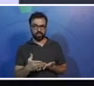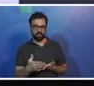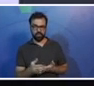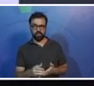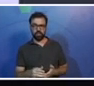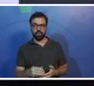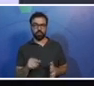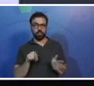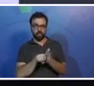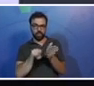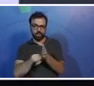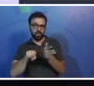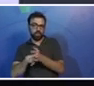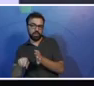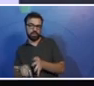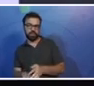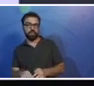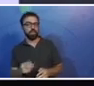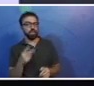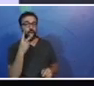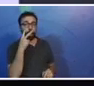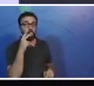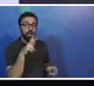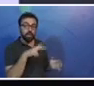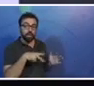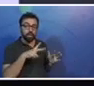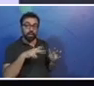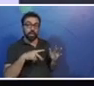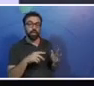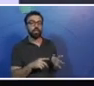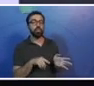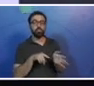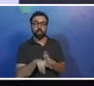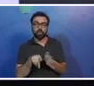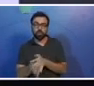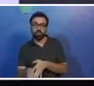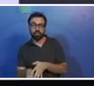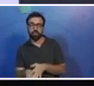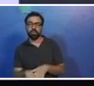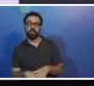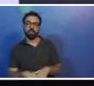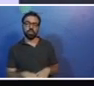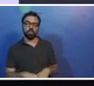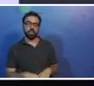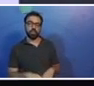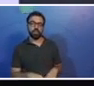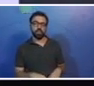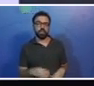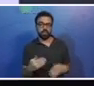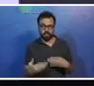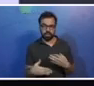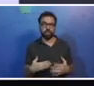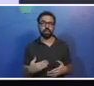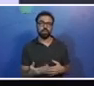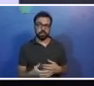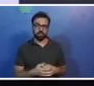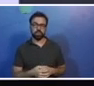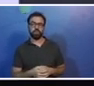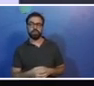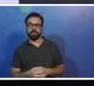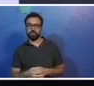Quiz ortográfico. Vamos fazer uma leitura cuidadosa de cada questão. Após ler o enunciado e todas